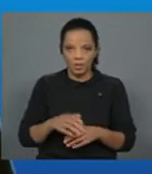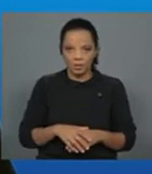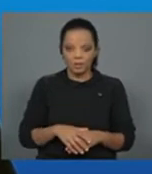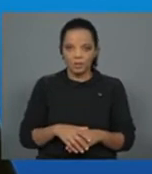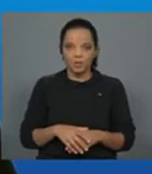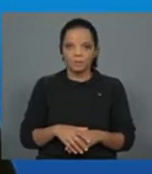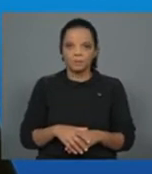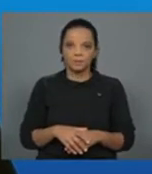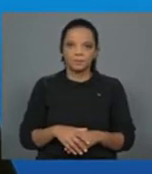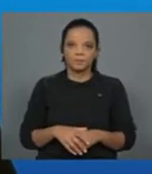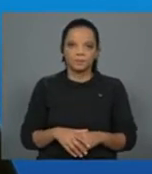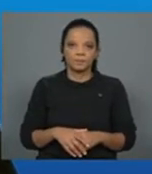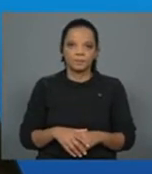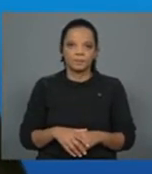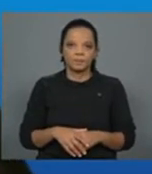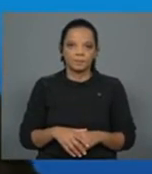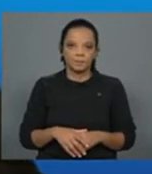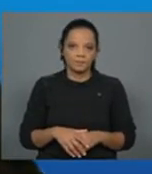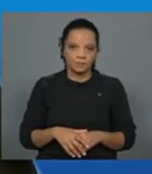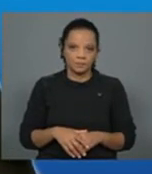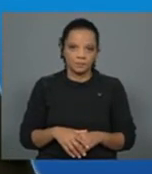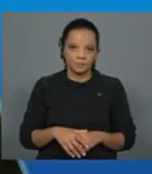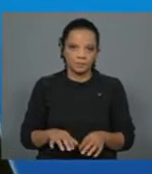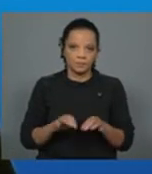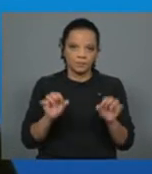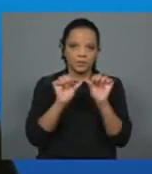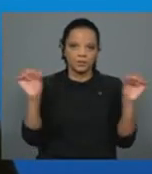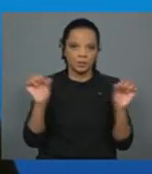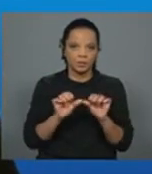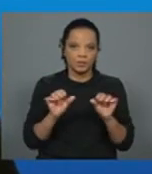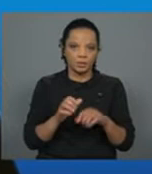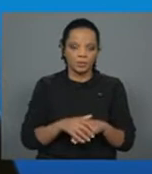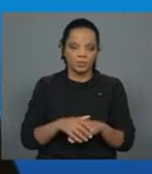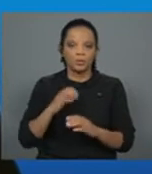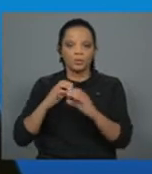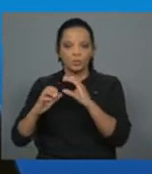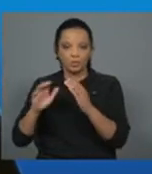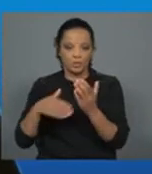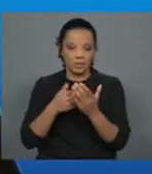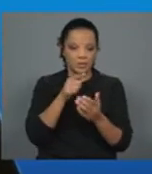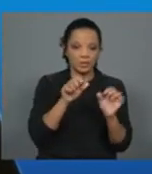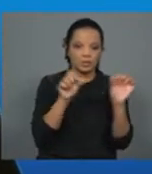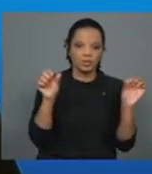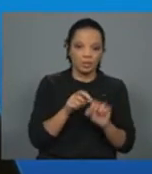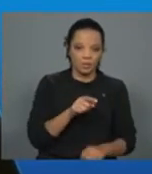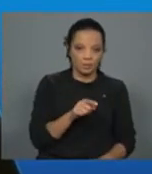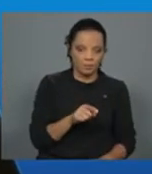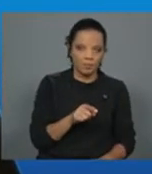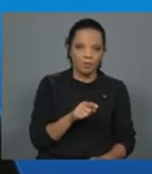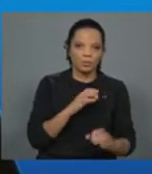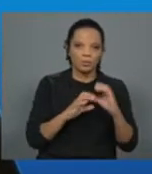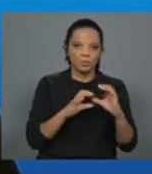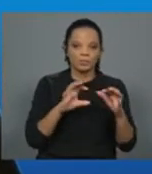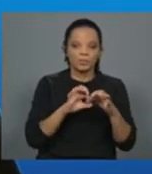assim, da instalação do sistema de telecomunicações, fazer com que esse sistema de telecomunicações, baseado nos